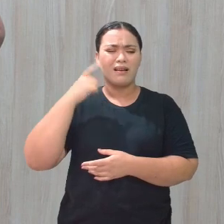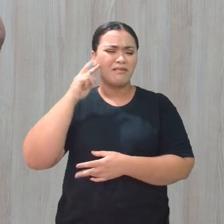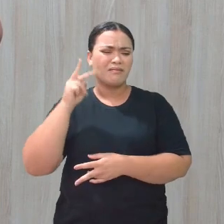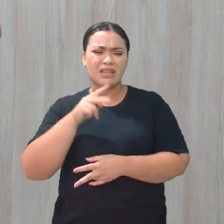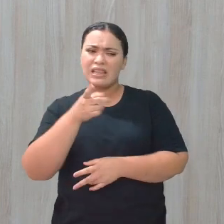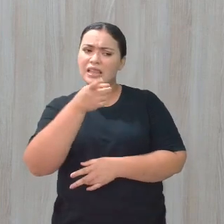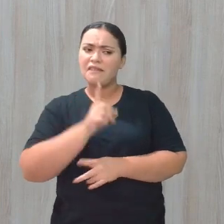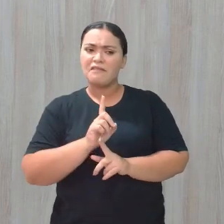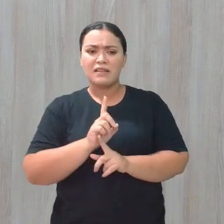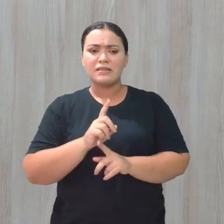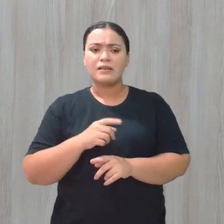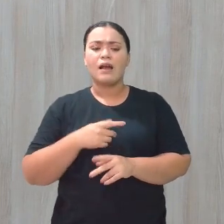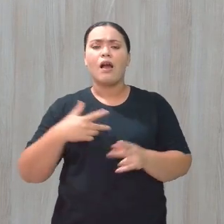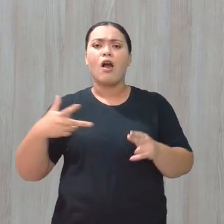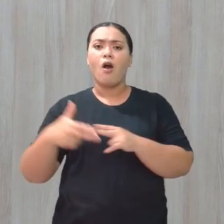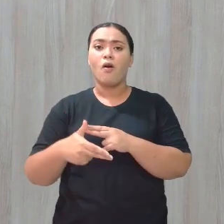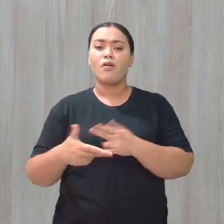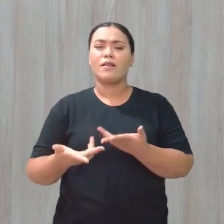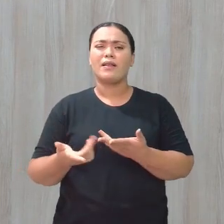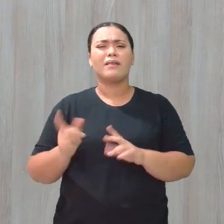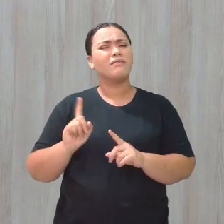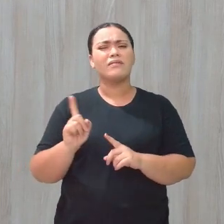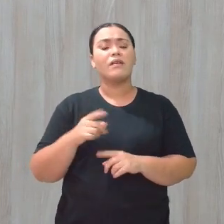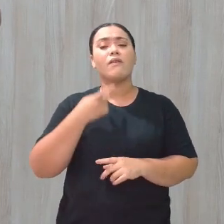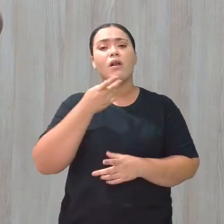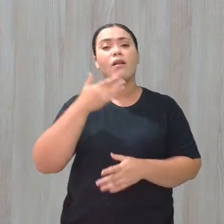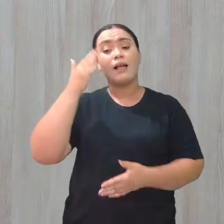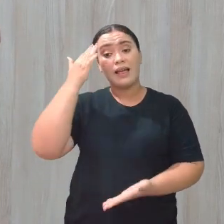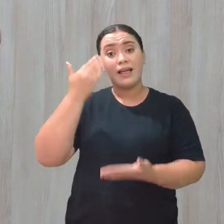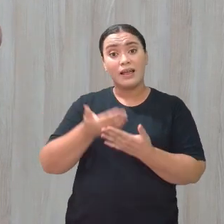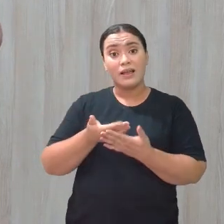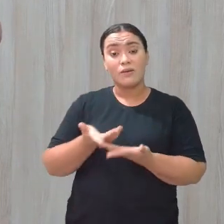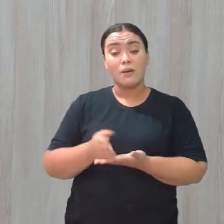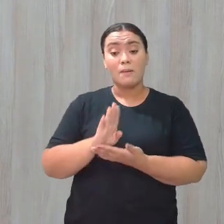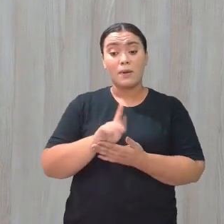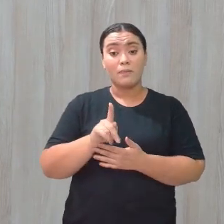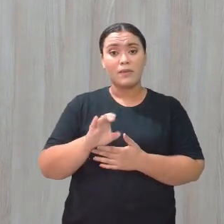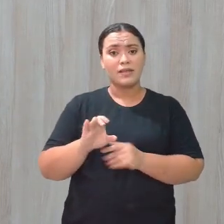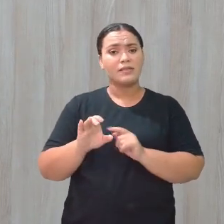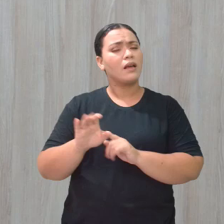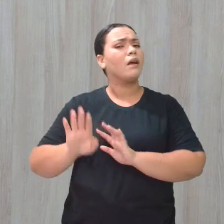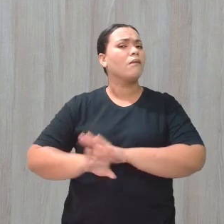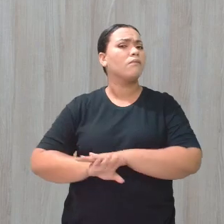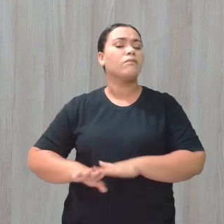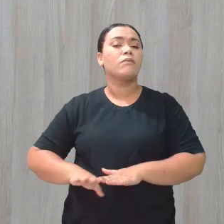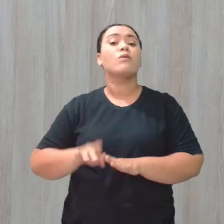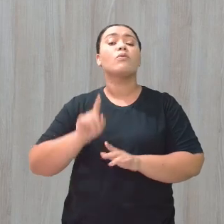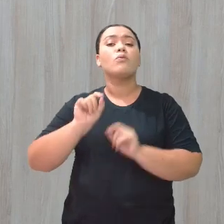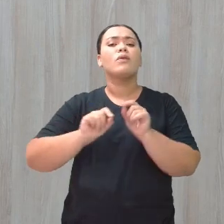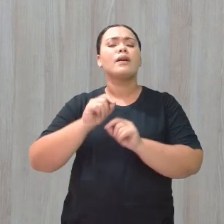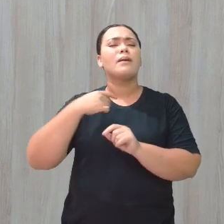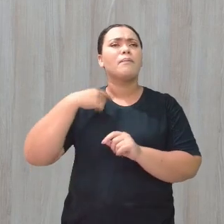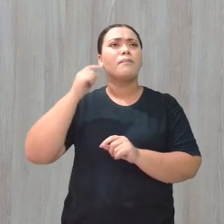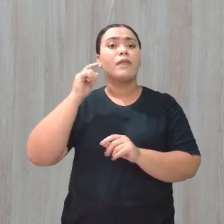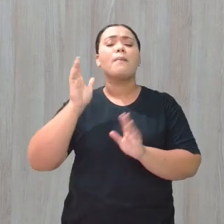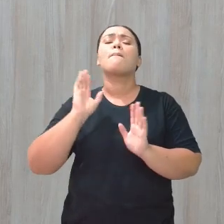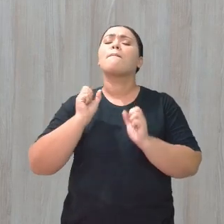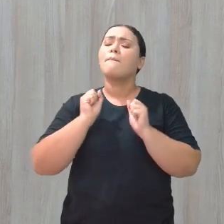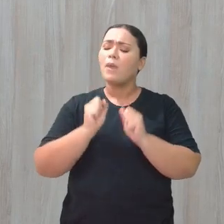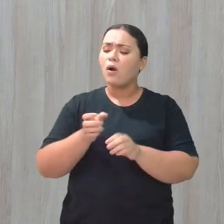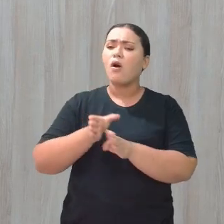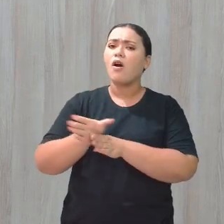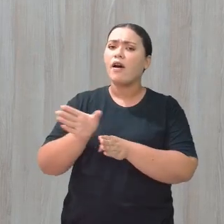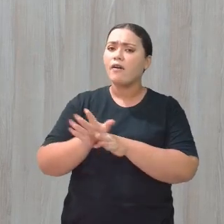permanente, por exemplo, né? Isso foi uma crença que, com esse programa, foi dirimida. Nós podemos orientar